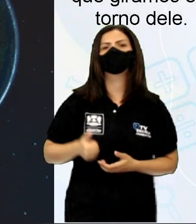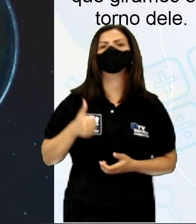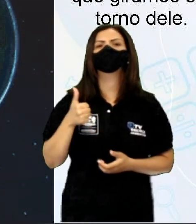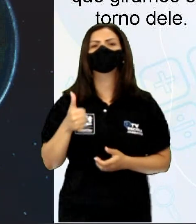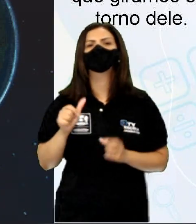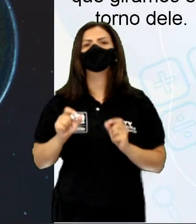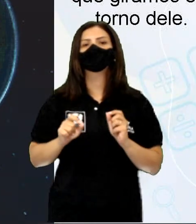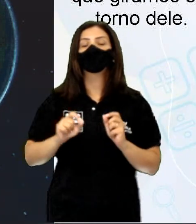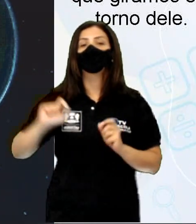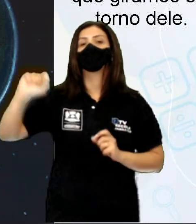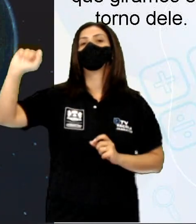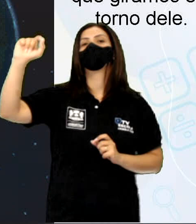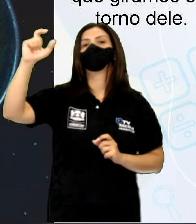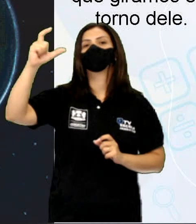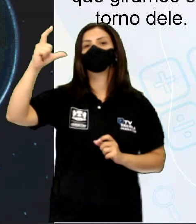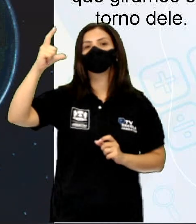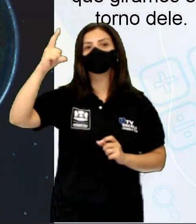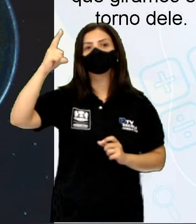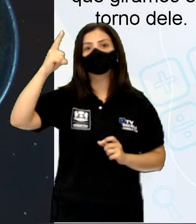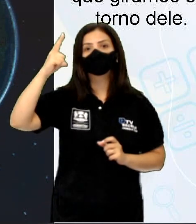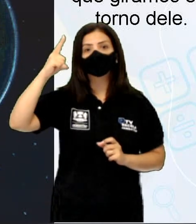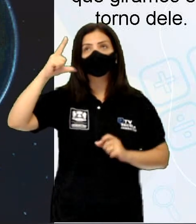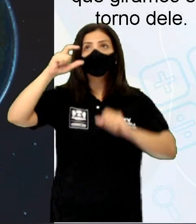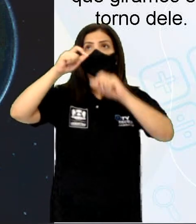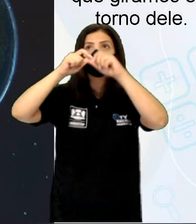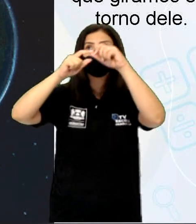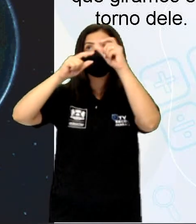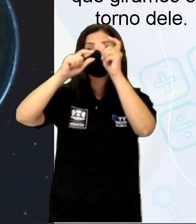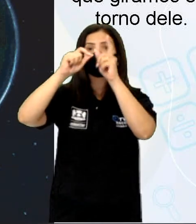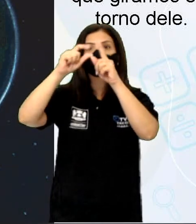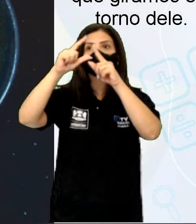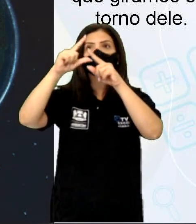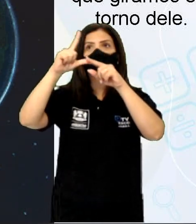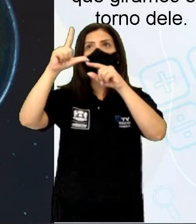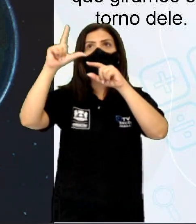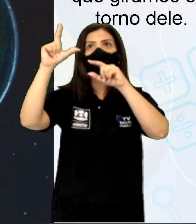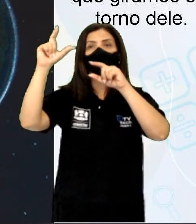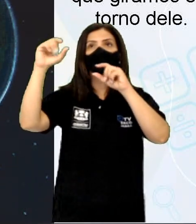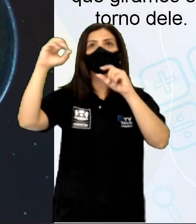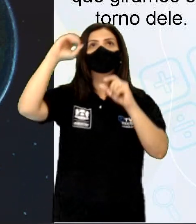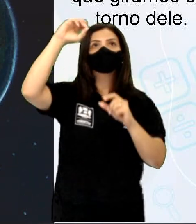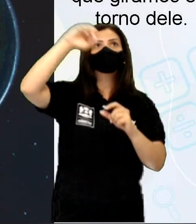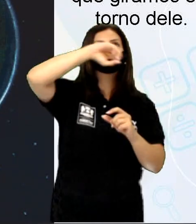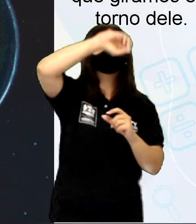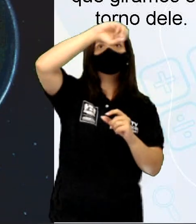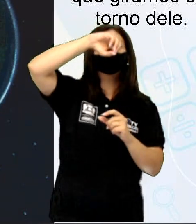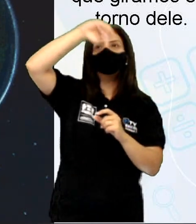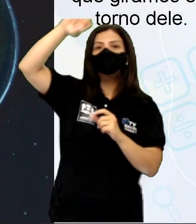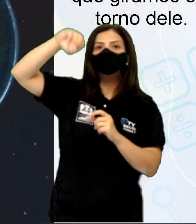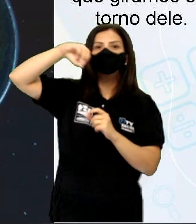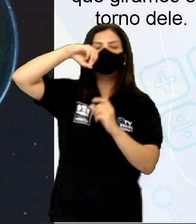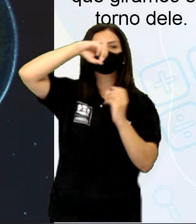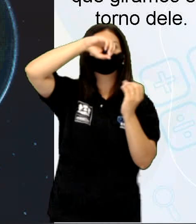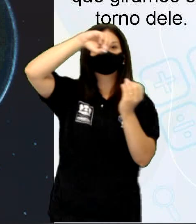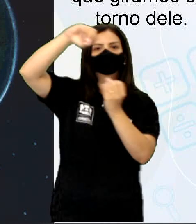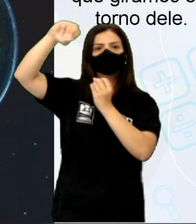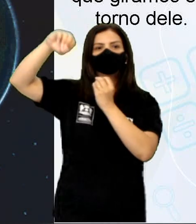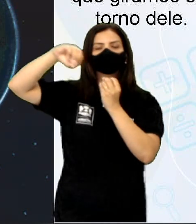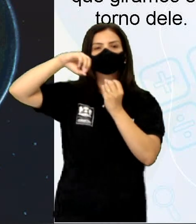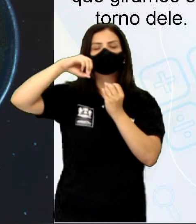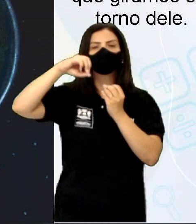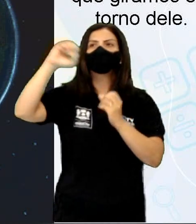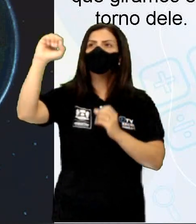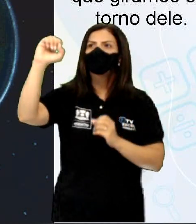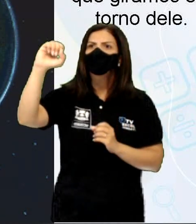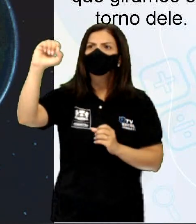Primeiramente, o Sol é a estrela do nosso sistema solar. O Sol fornece para a